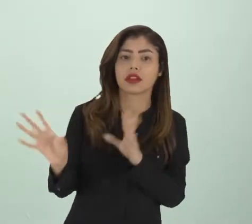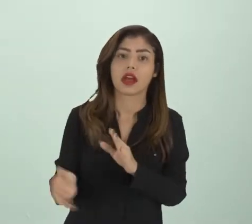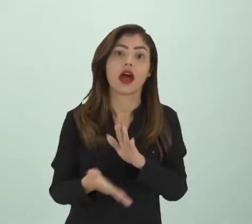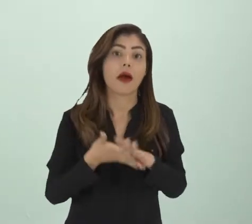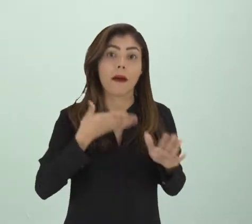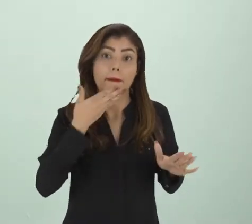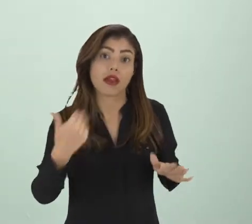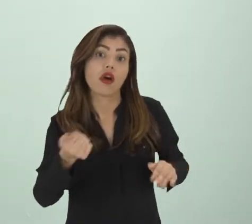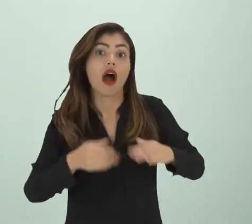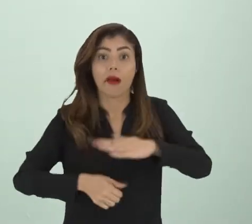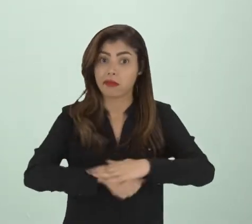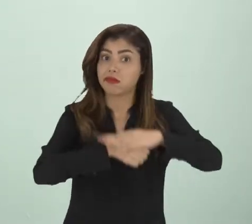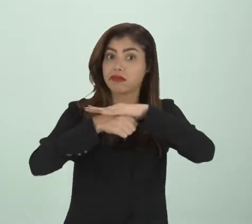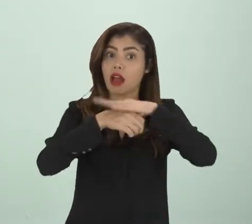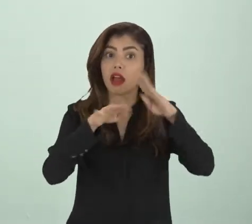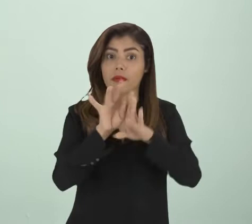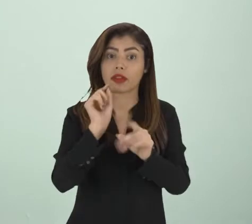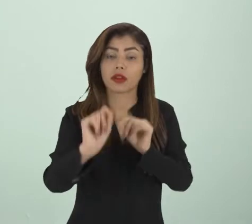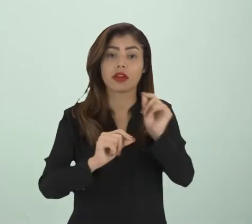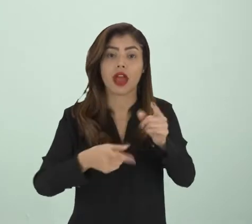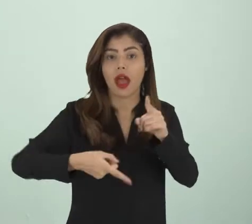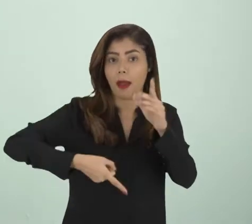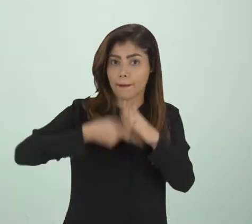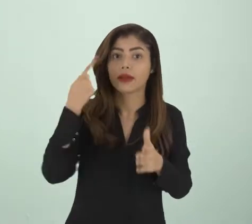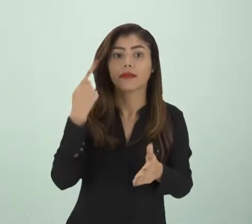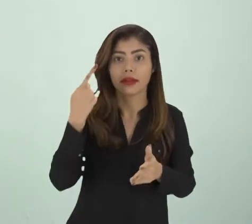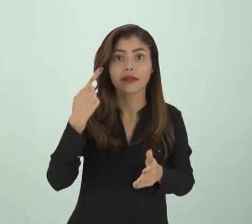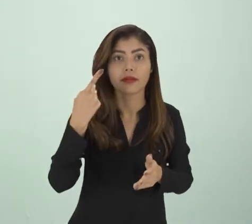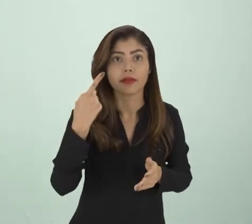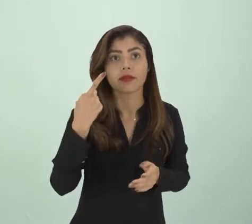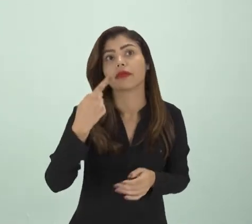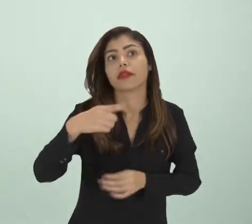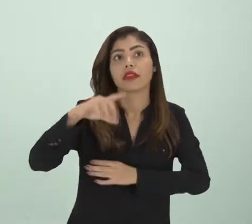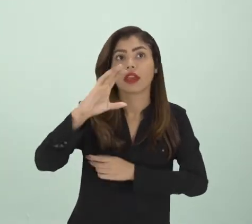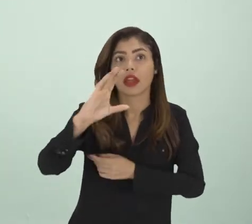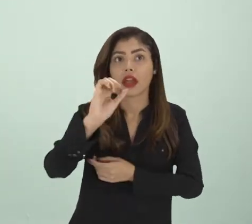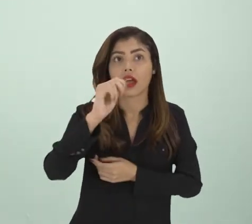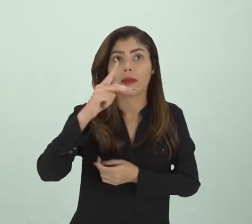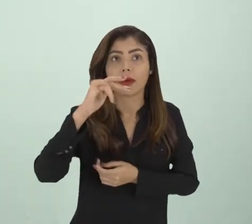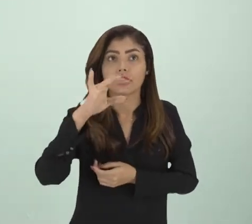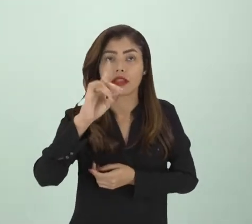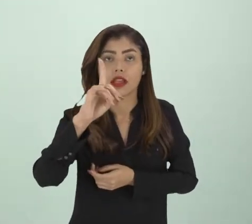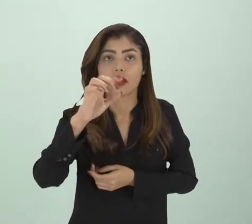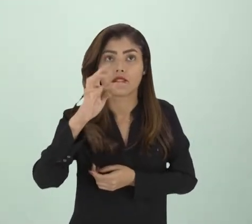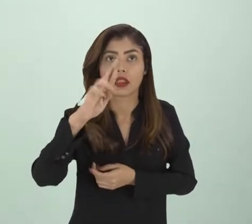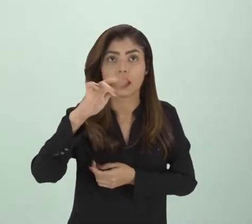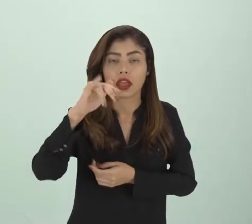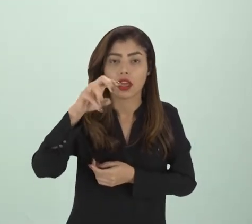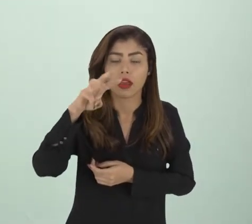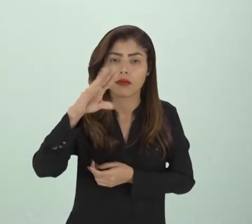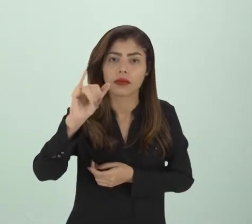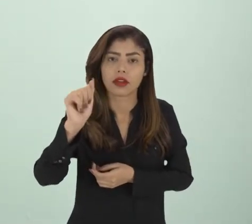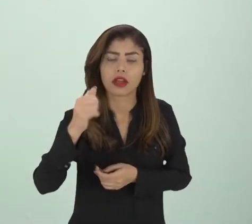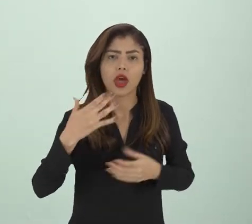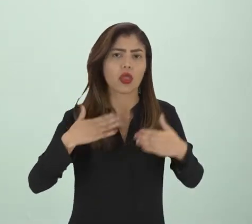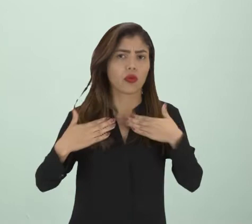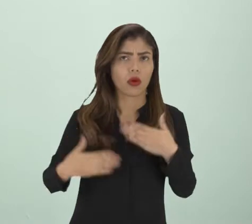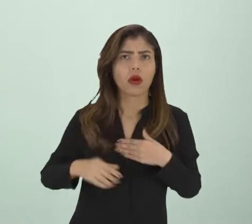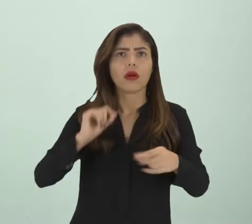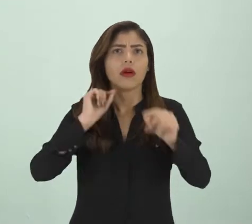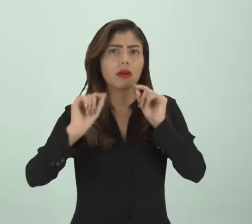nessa situação. Nós temos a primeira, que é a capacidade térmica. O que é a capacidade térmica de um corpo,